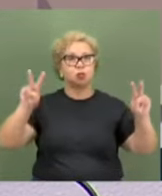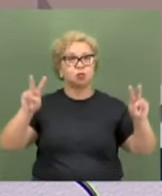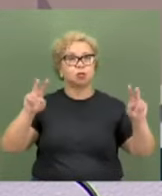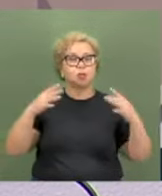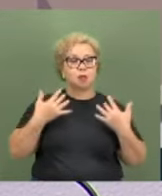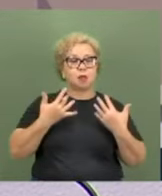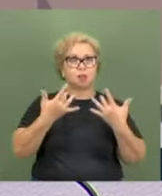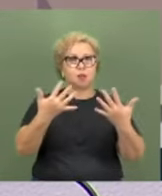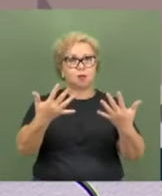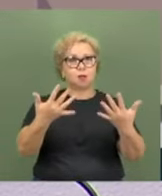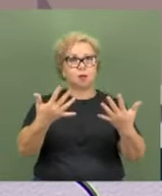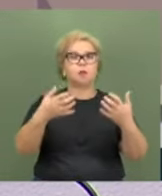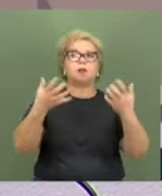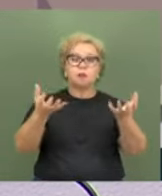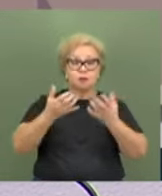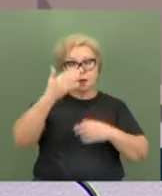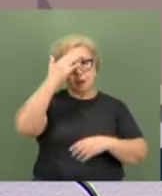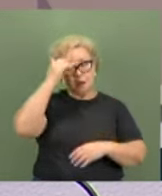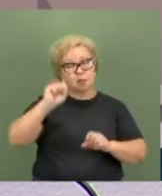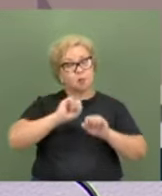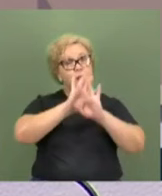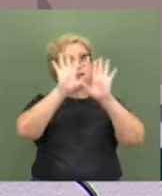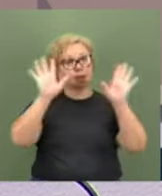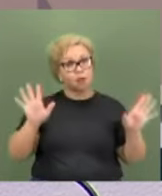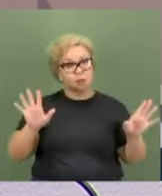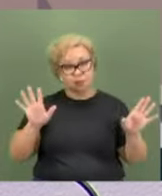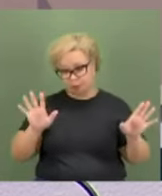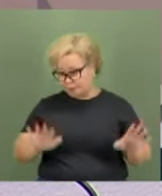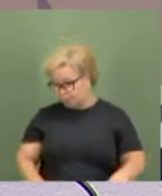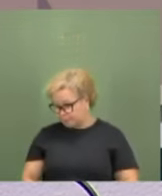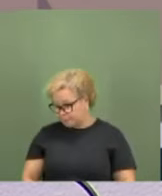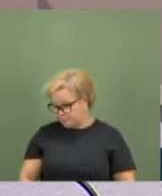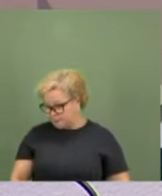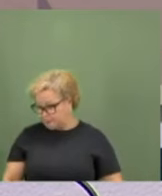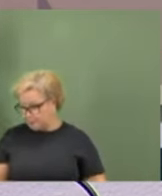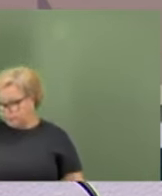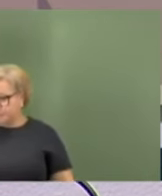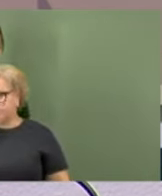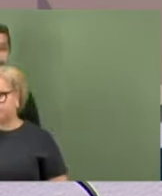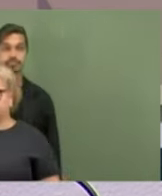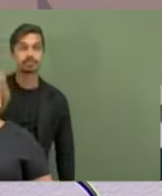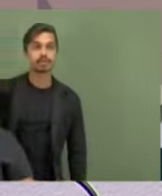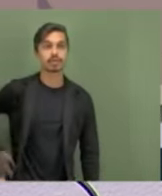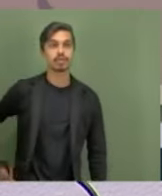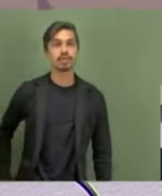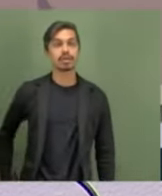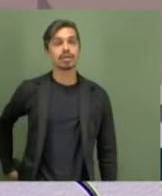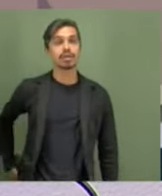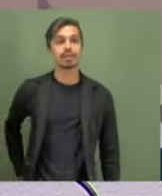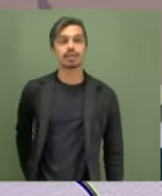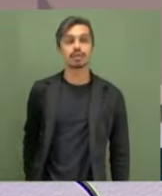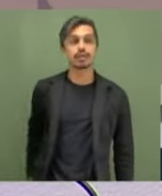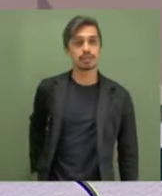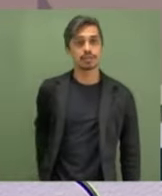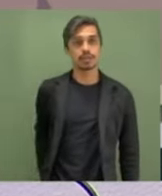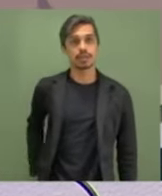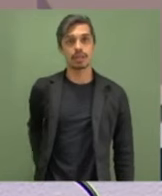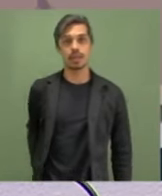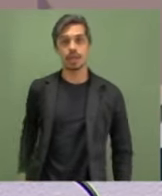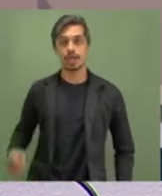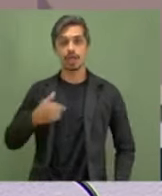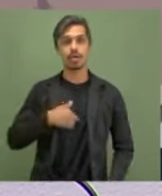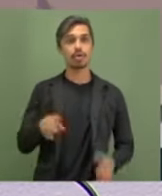expectativa em saber o que é que um cidadão europeu está a fazer aqui. O facto de eu estar aqui já é gravíssimo, porque eu não sou brasileiro, eu sou